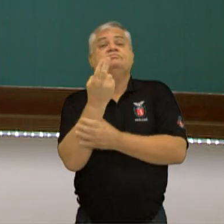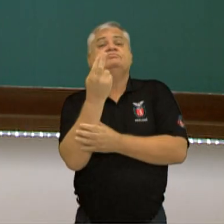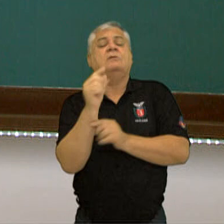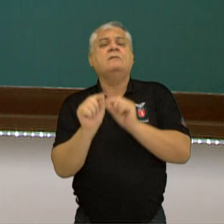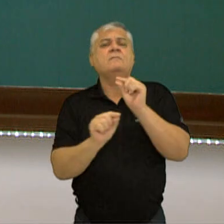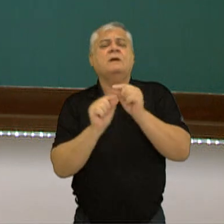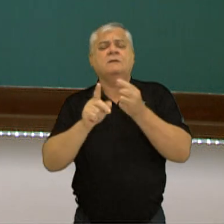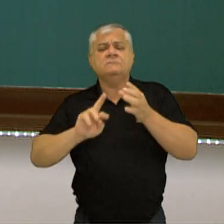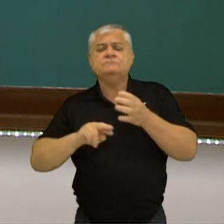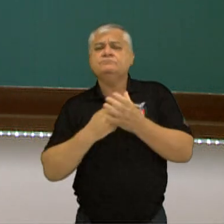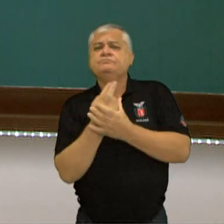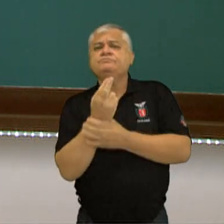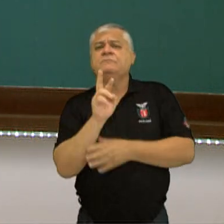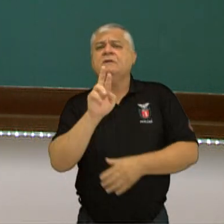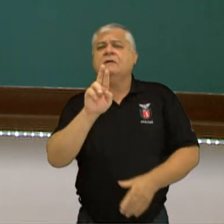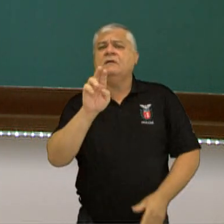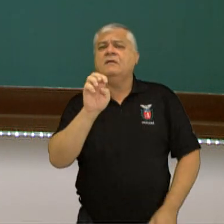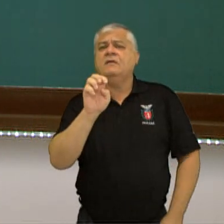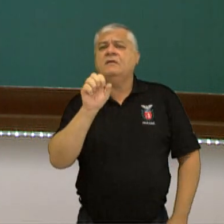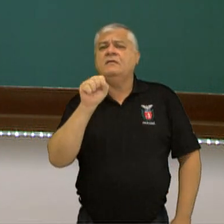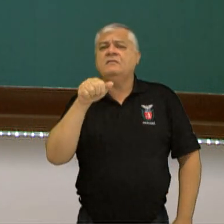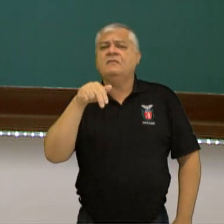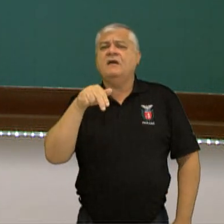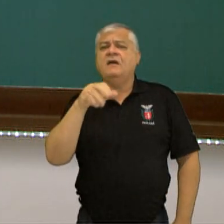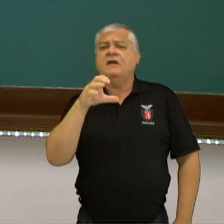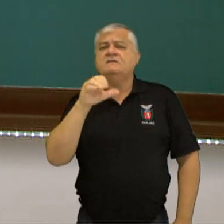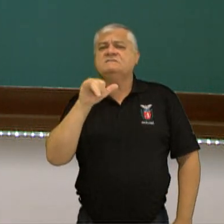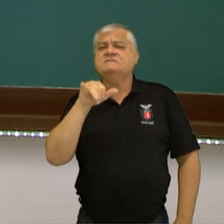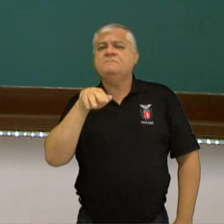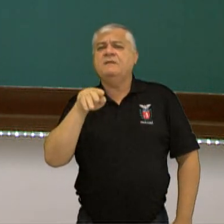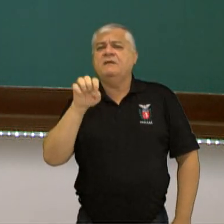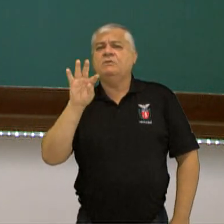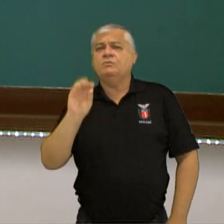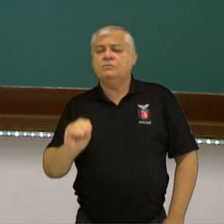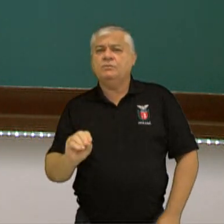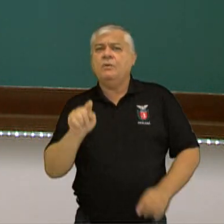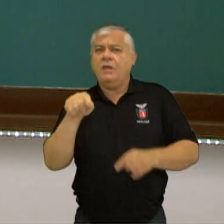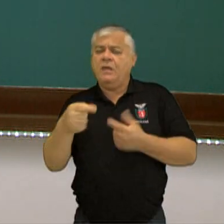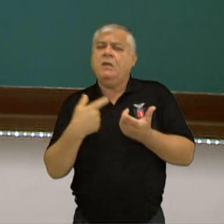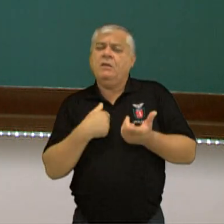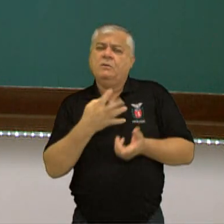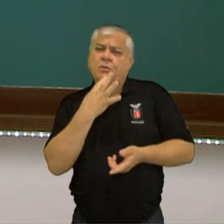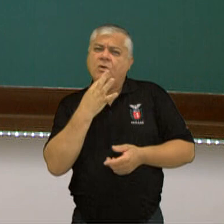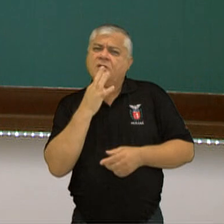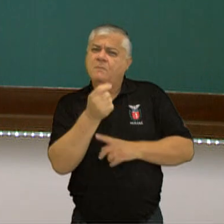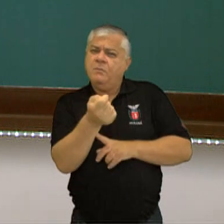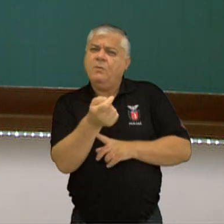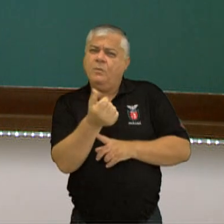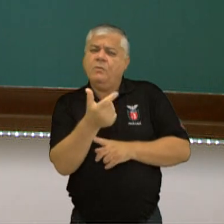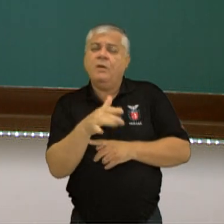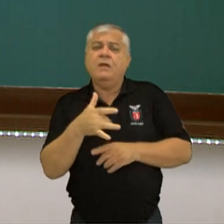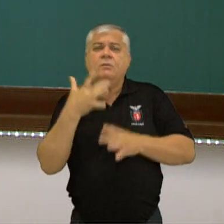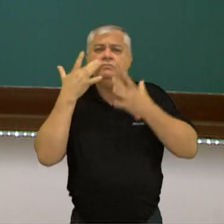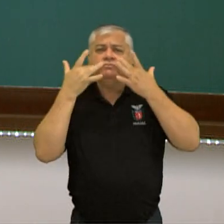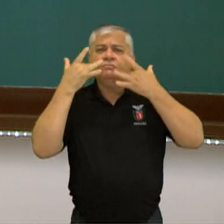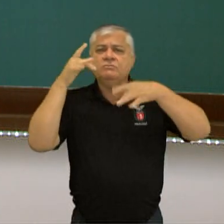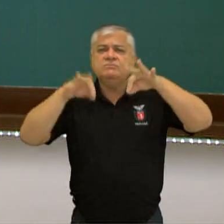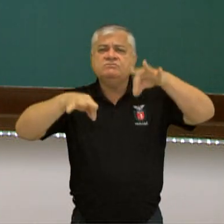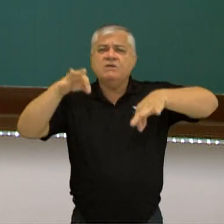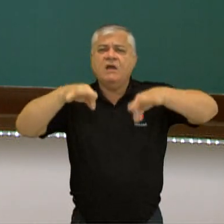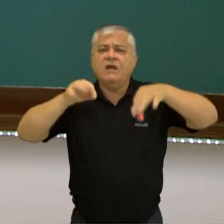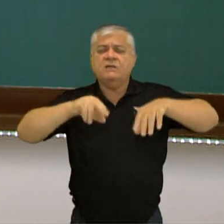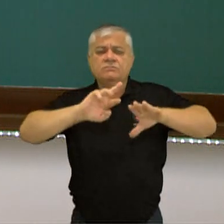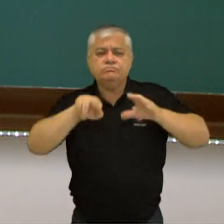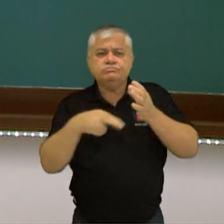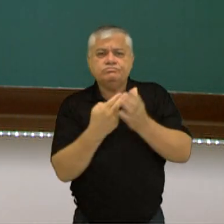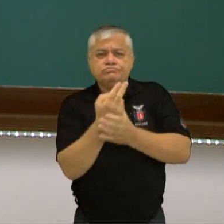que renascimento de uma maneira que você não viu, que é ou pouco viu, que é o teatro no renascimento, né, pessoal? Então, quais